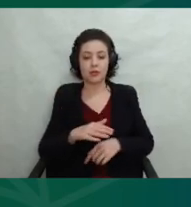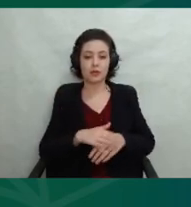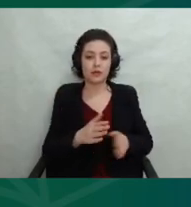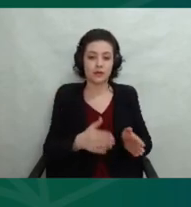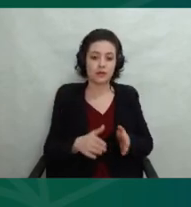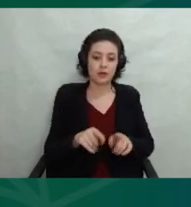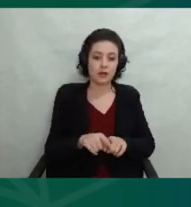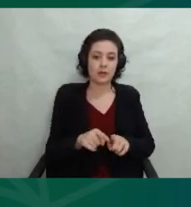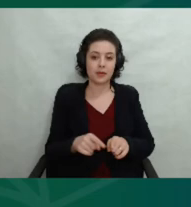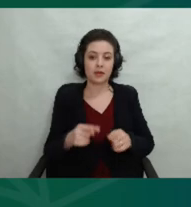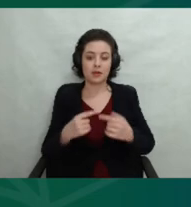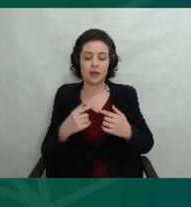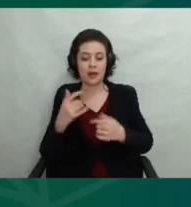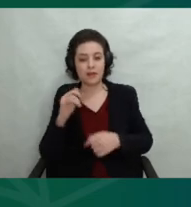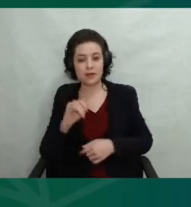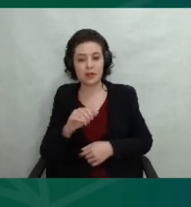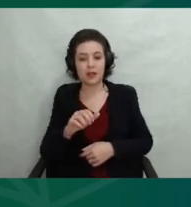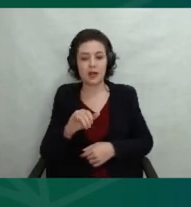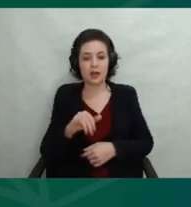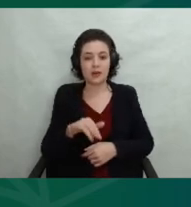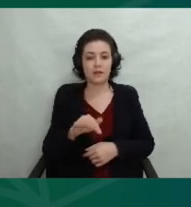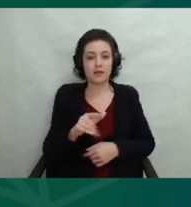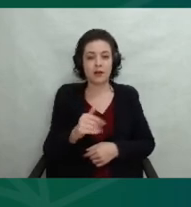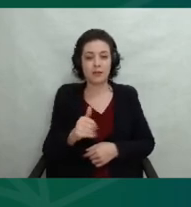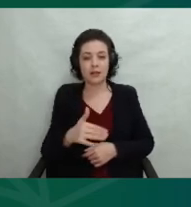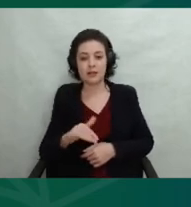possuírem em organismos aquáticos também